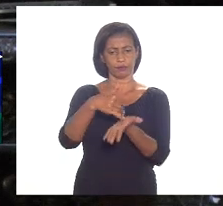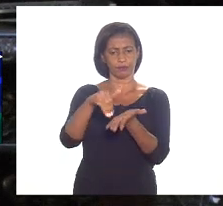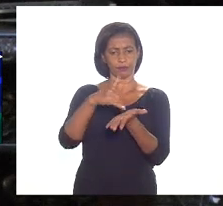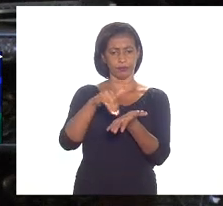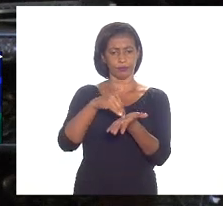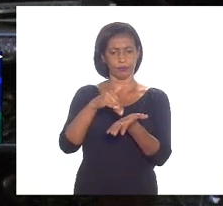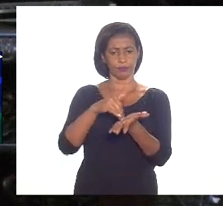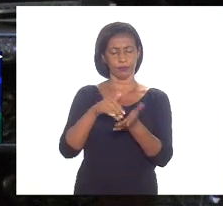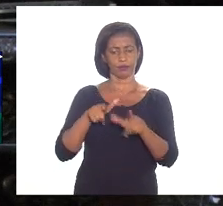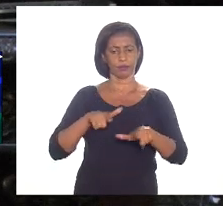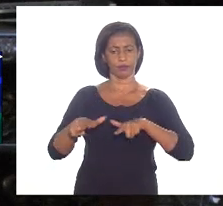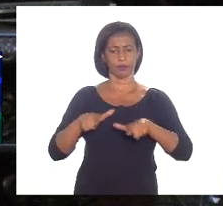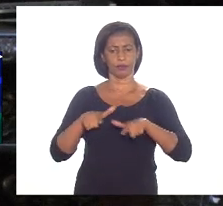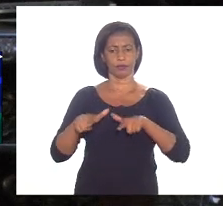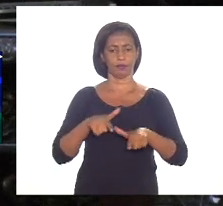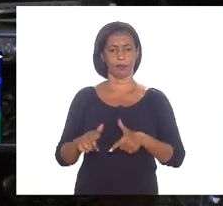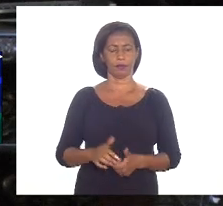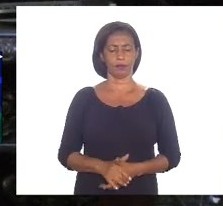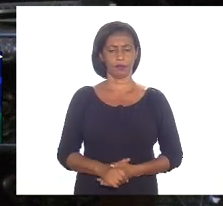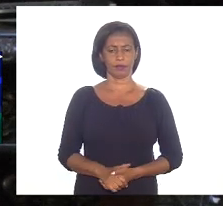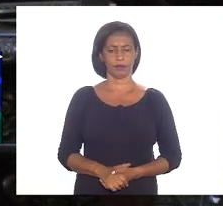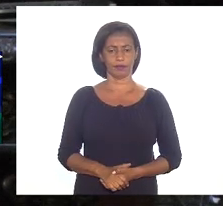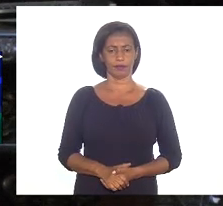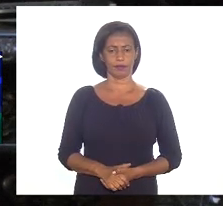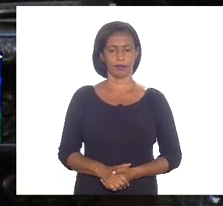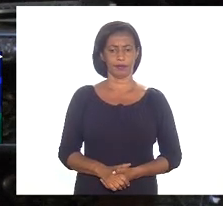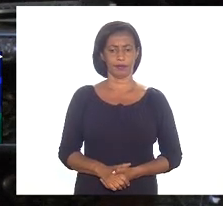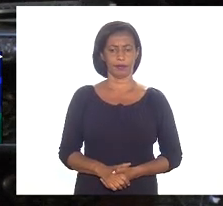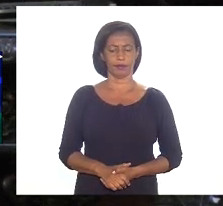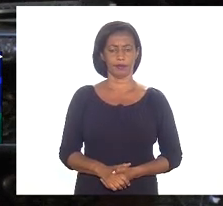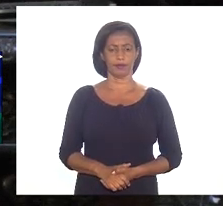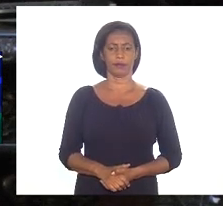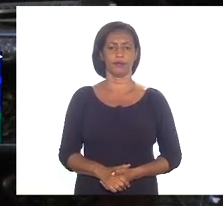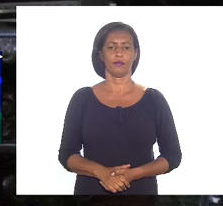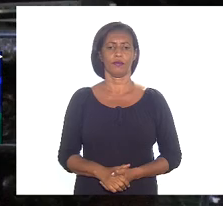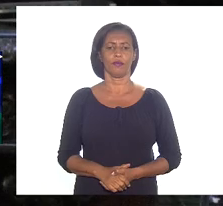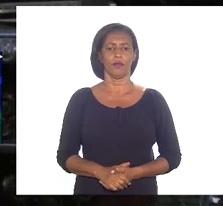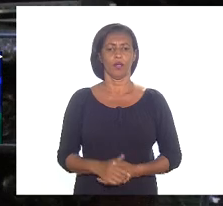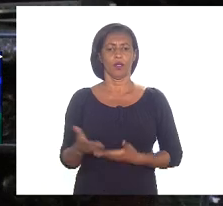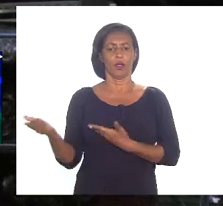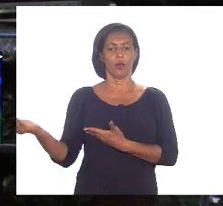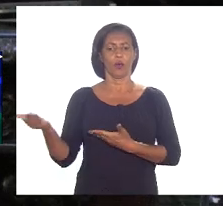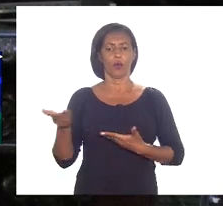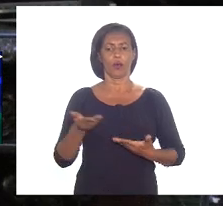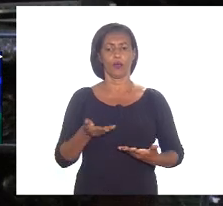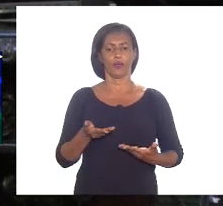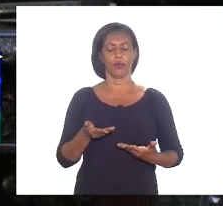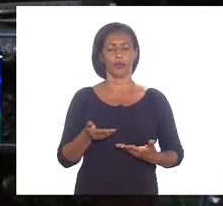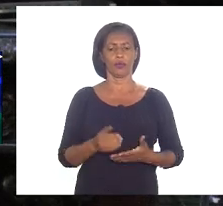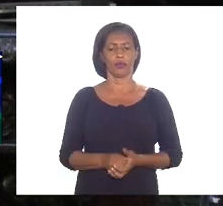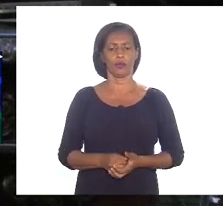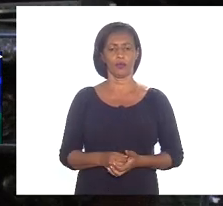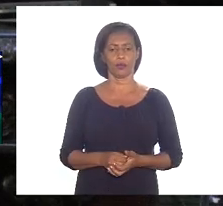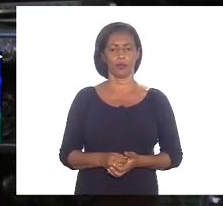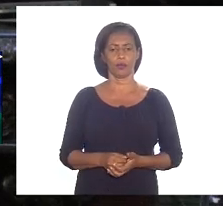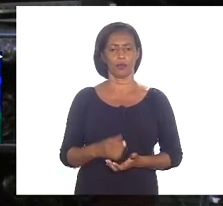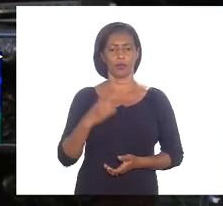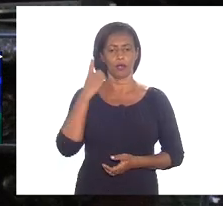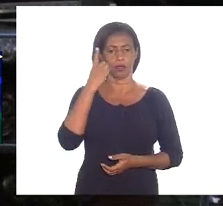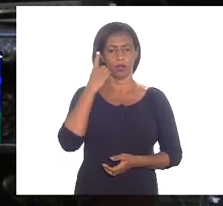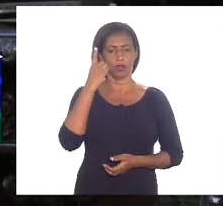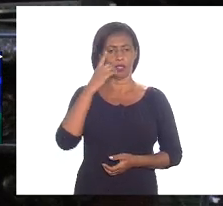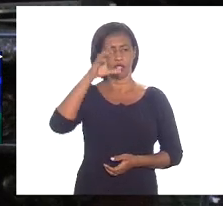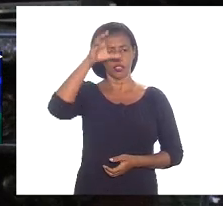secretariar os trabalhos eu convido a senhora deputada tia